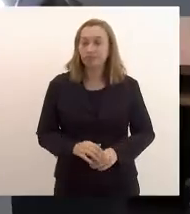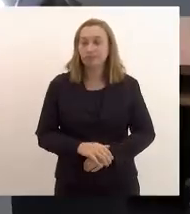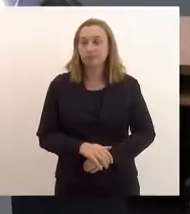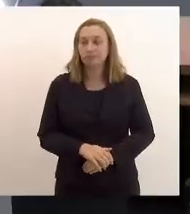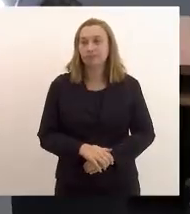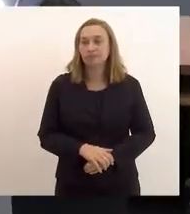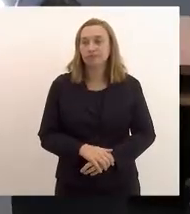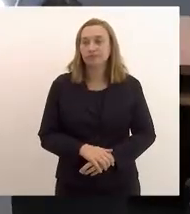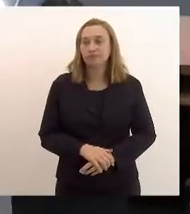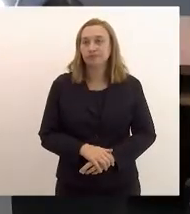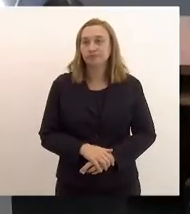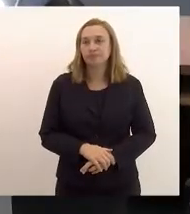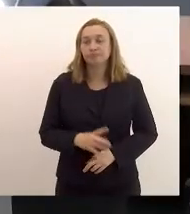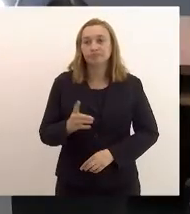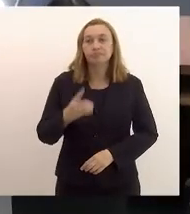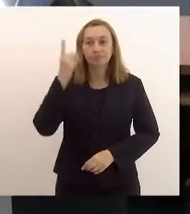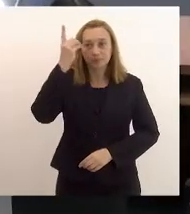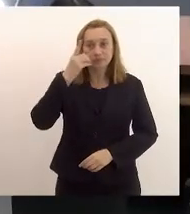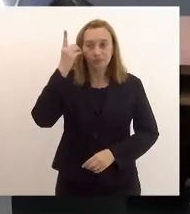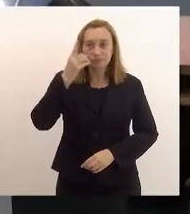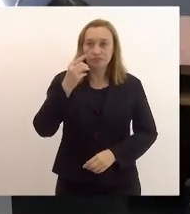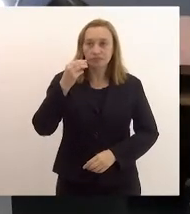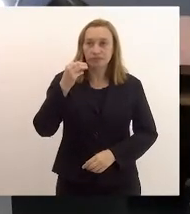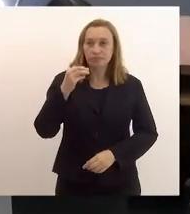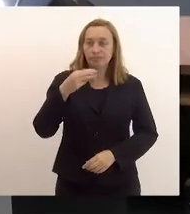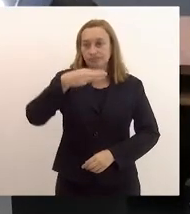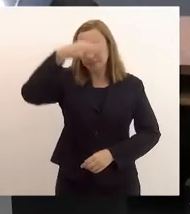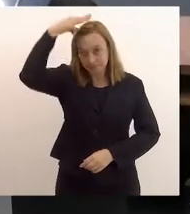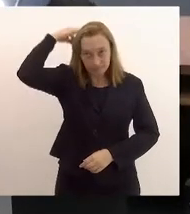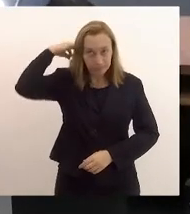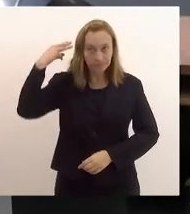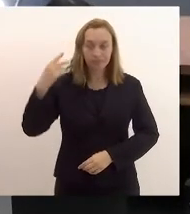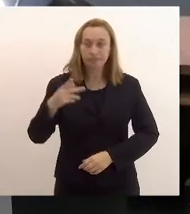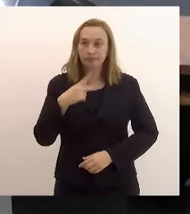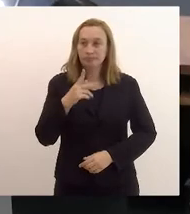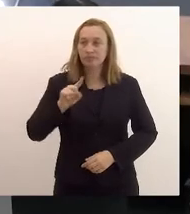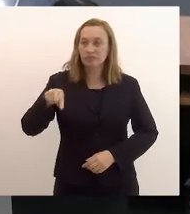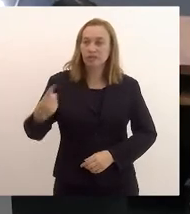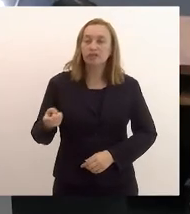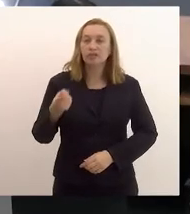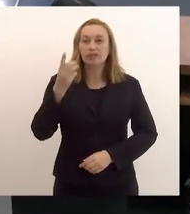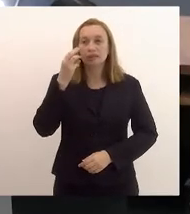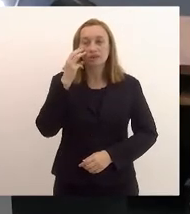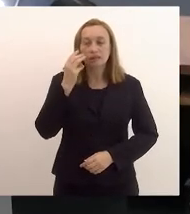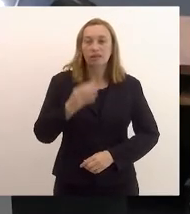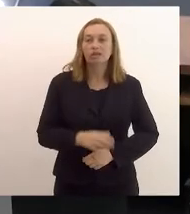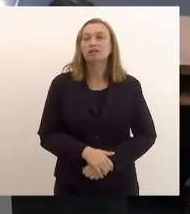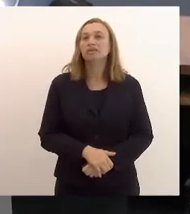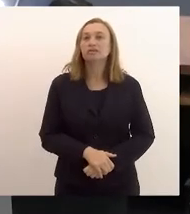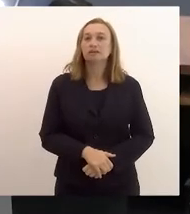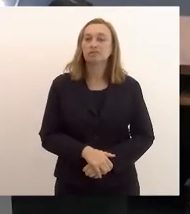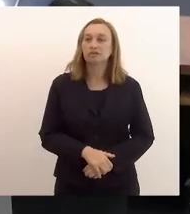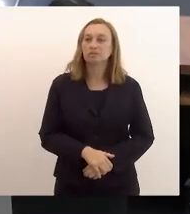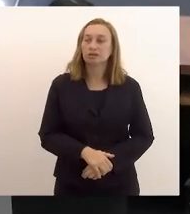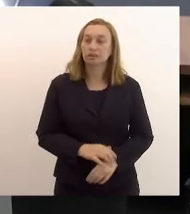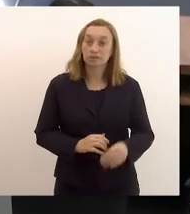a passar a palavra para o deputador mais prático para uma saudação seguida Deputado Waldir Canedo